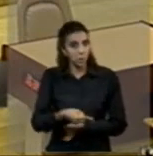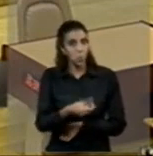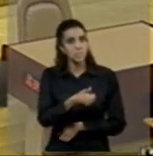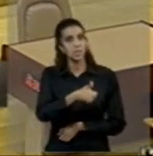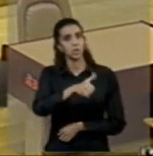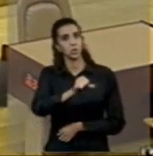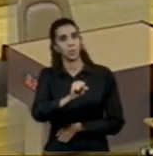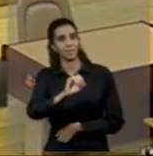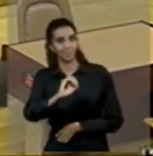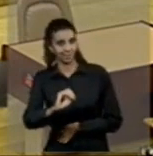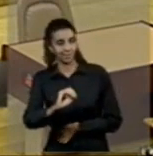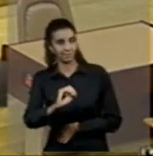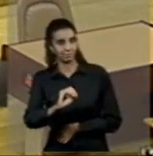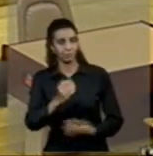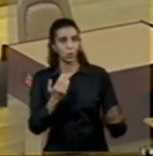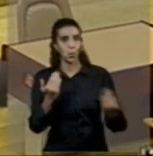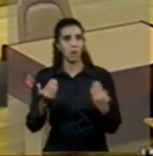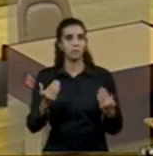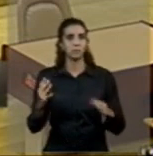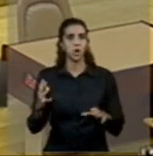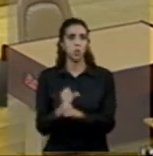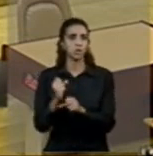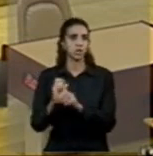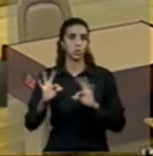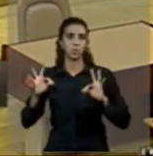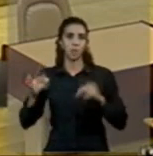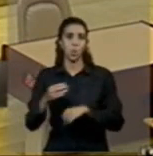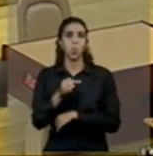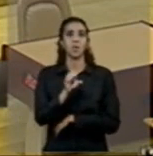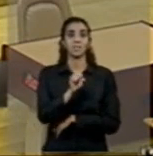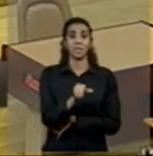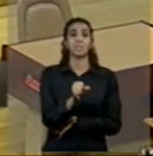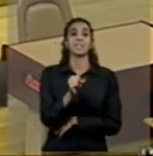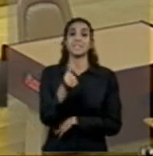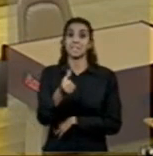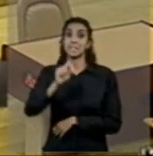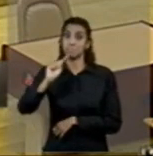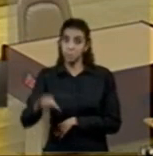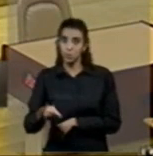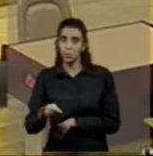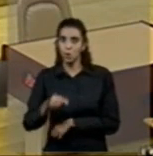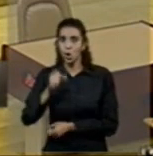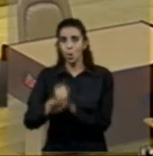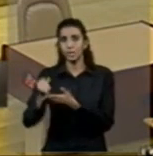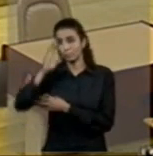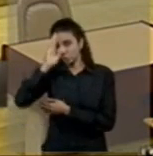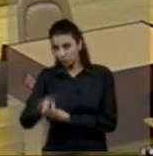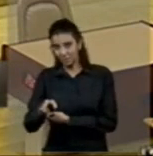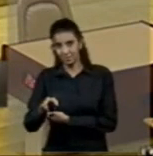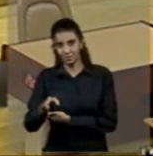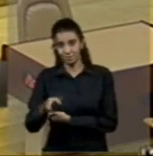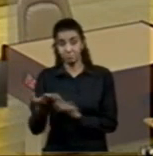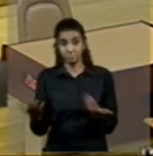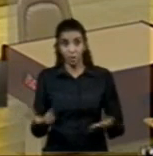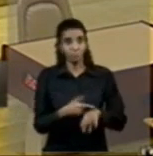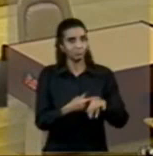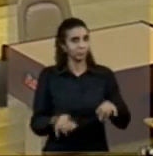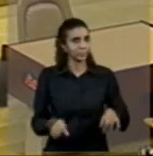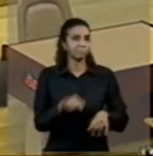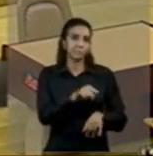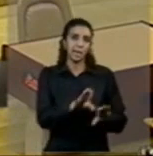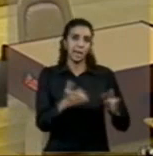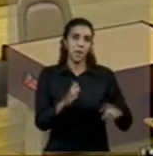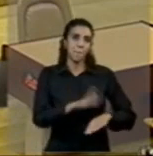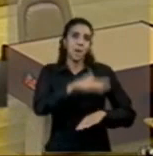360.180, em relação ao total dos efetivos, 86.108. Isto é, sempre o número de acidentes teria que ser